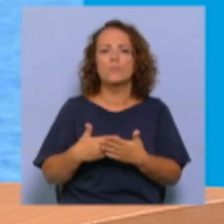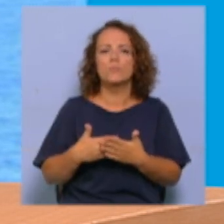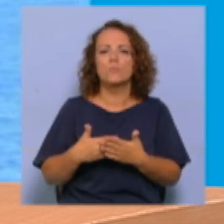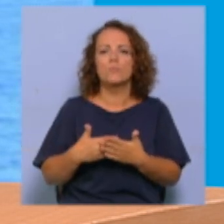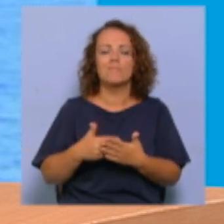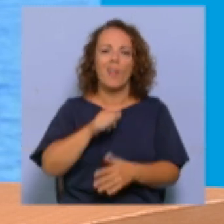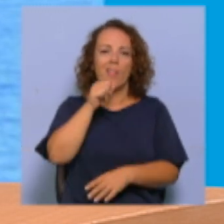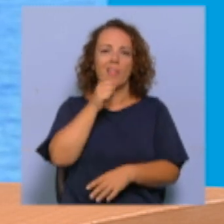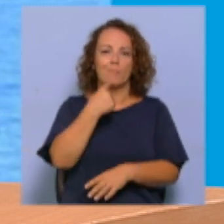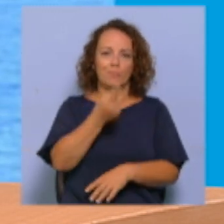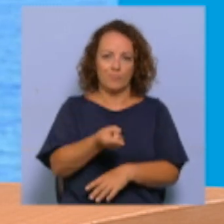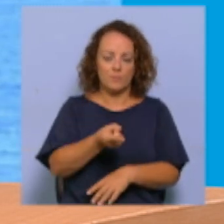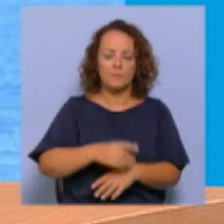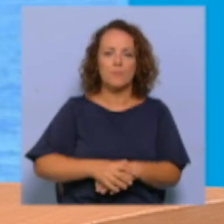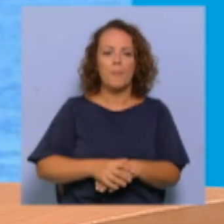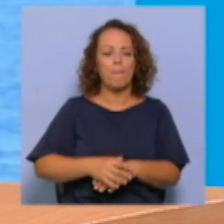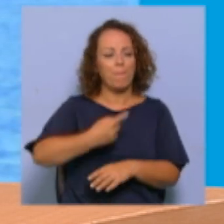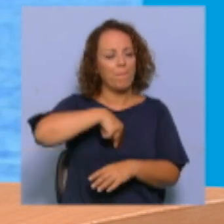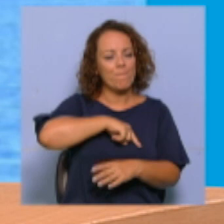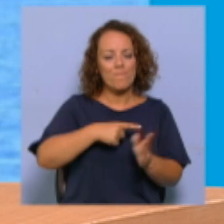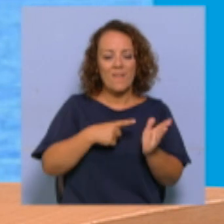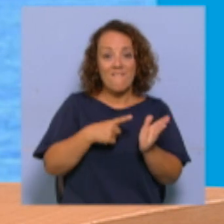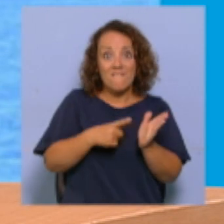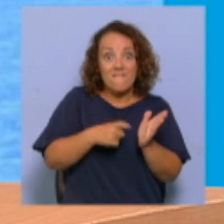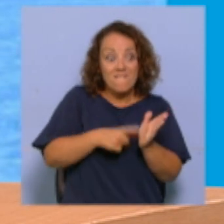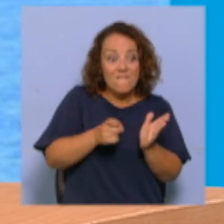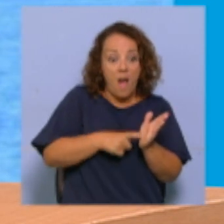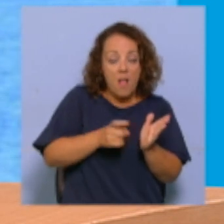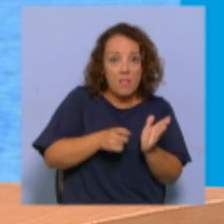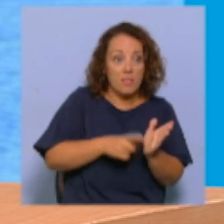costuma dizer-se que falta-nos espaço e sobra-nos tempo.